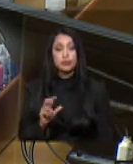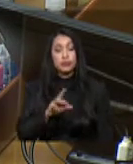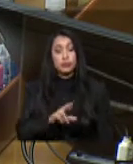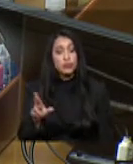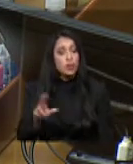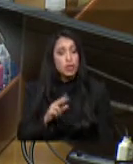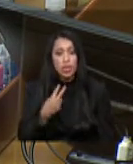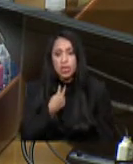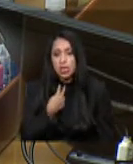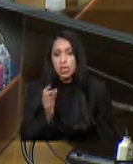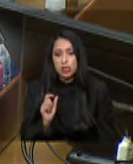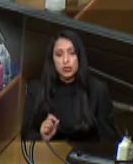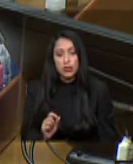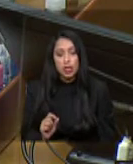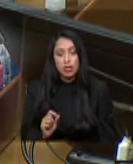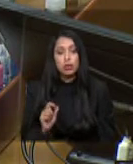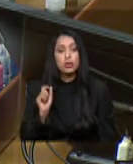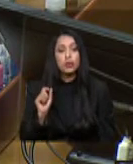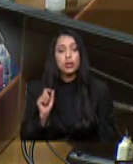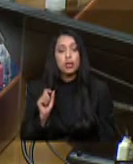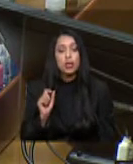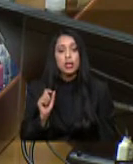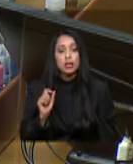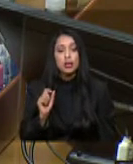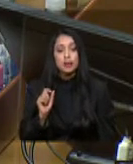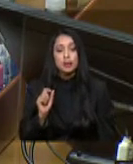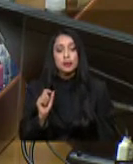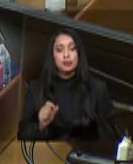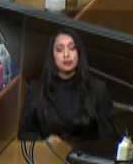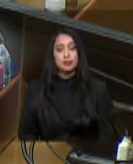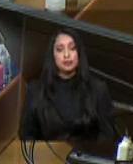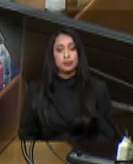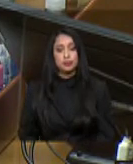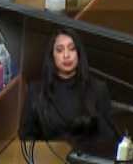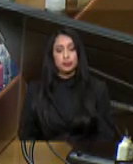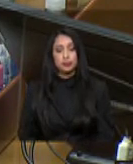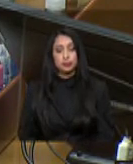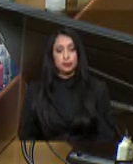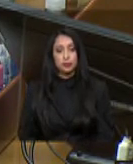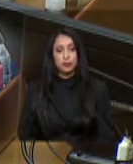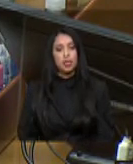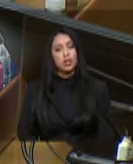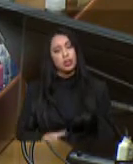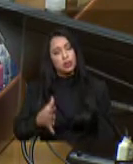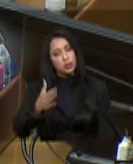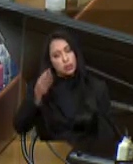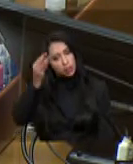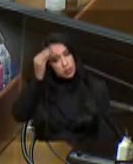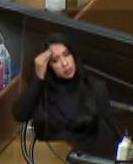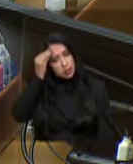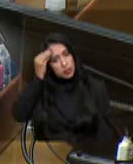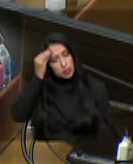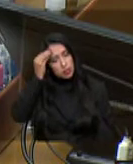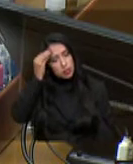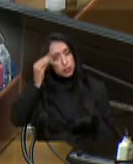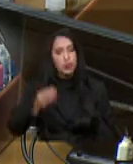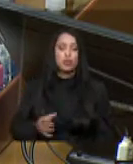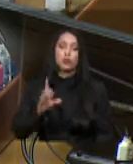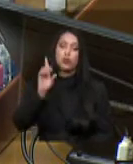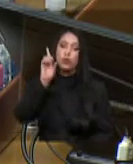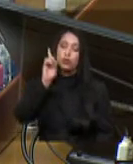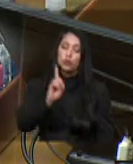diferente, no sentido de que Vossa Excelência, é claro, com a sua compreensão de mundo, do direito,